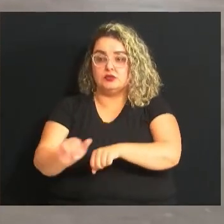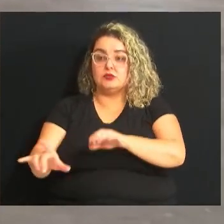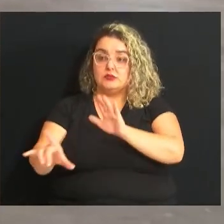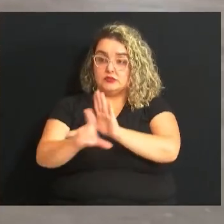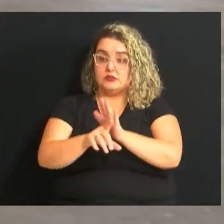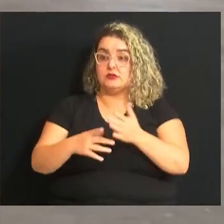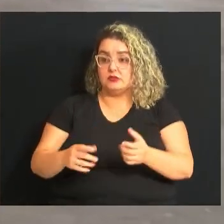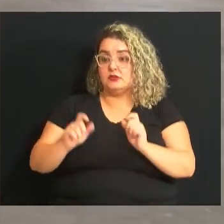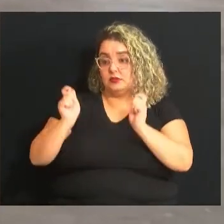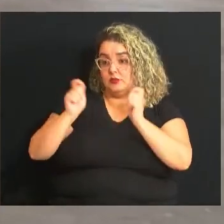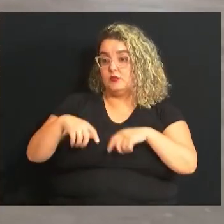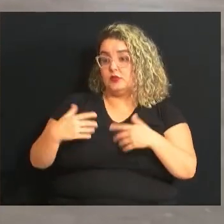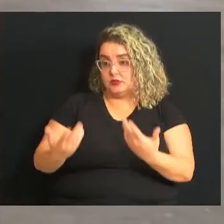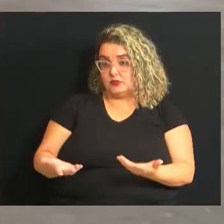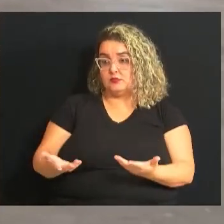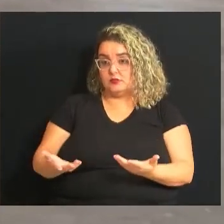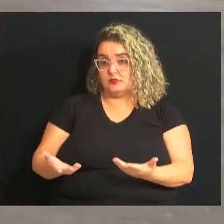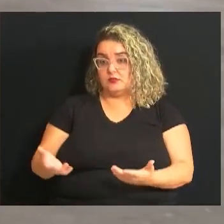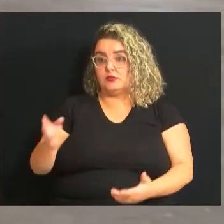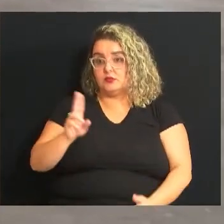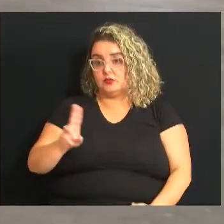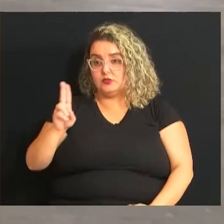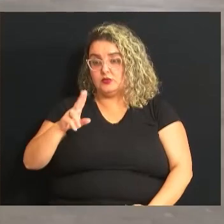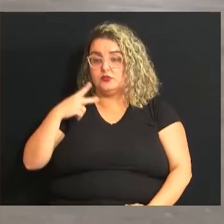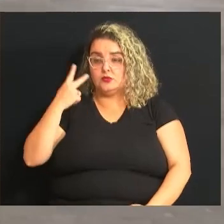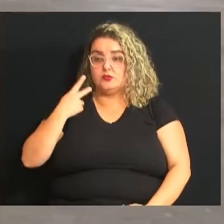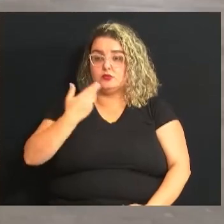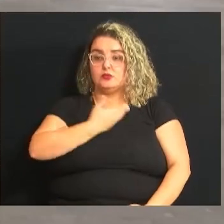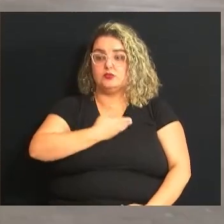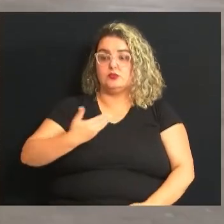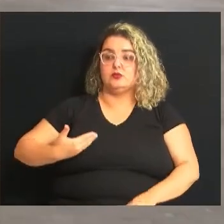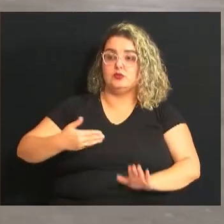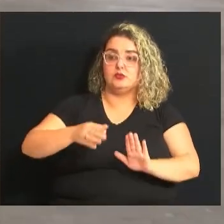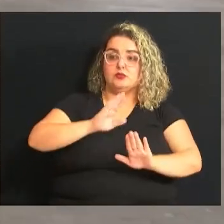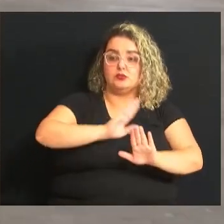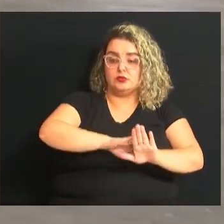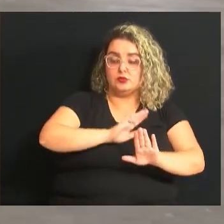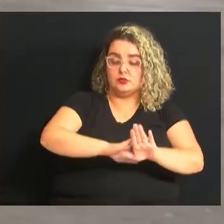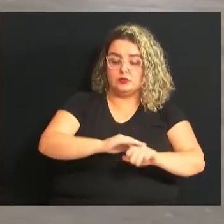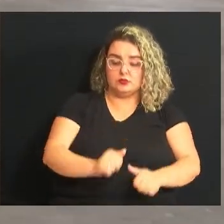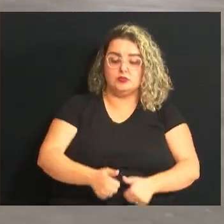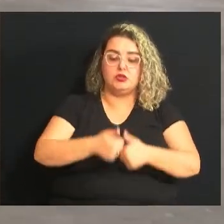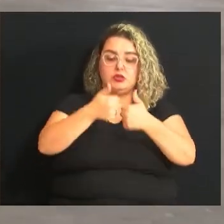né, legais, que possibilitam a aplicação de políticas, de medidas de ação